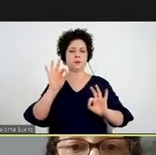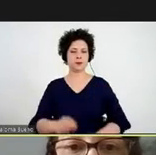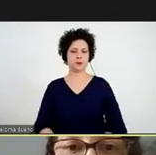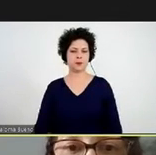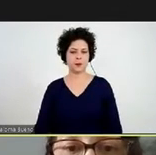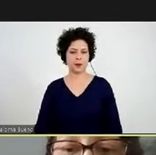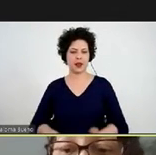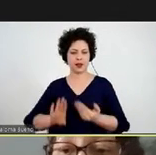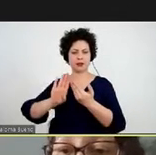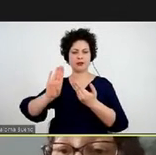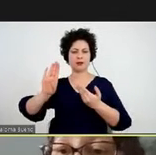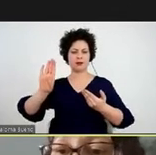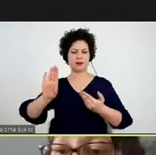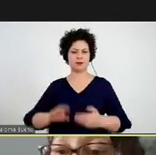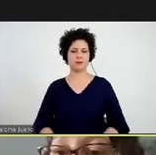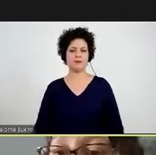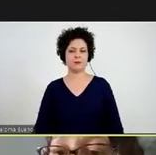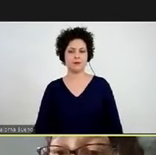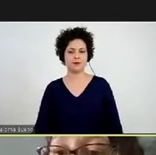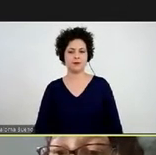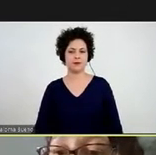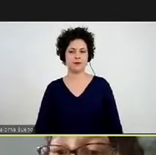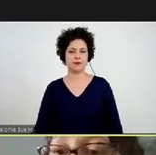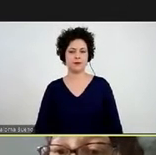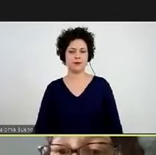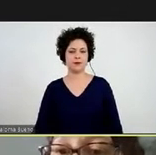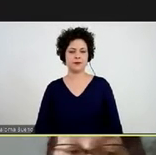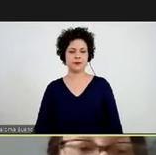Está dizendo aqui que minha internet está instável.